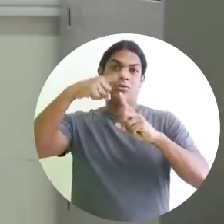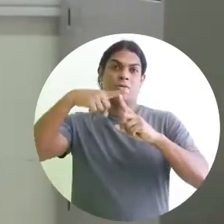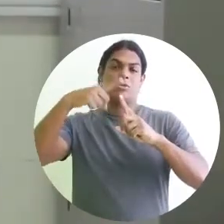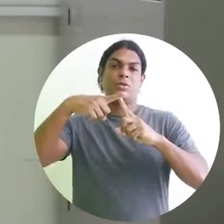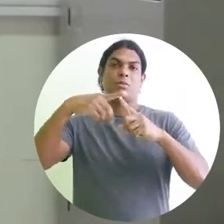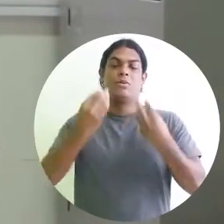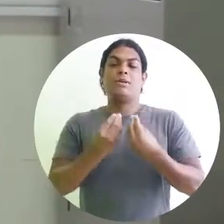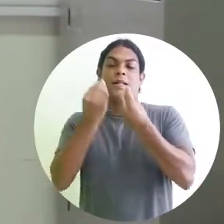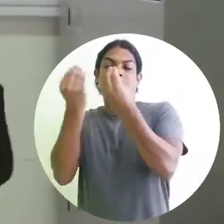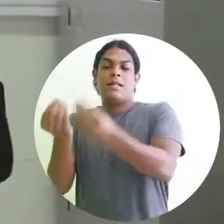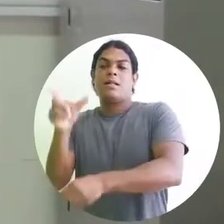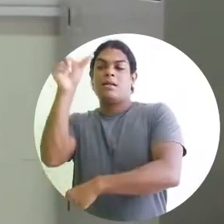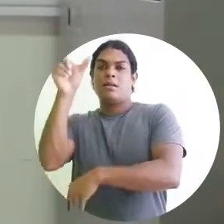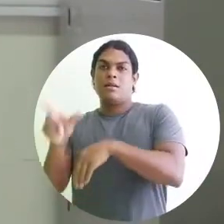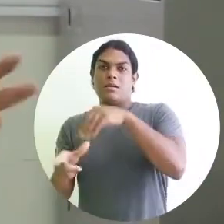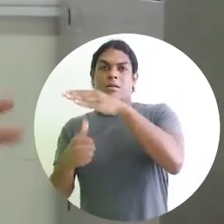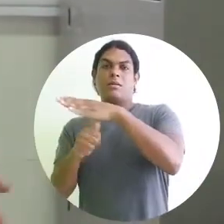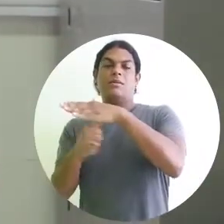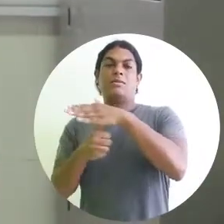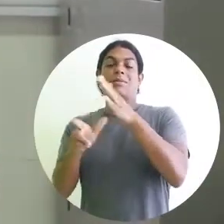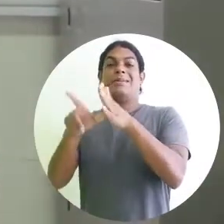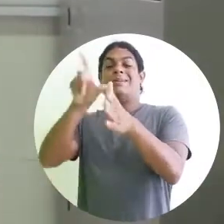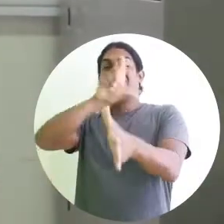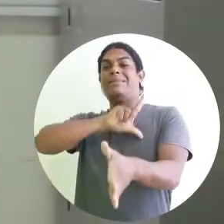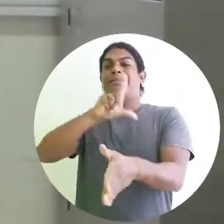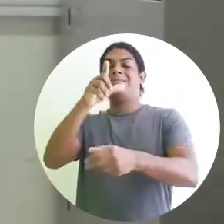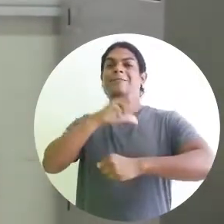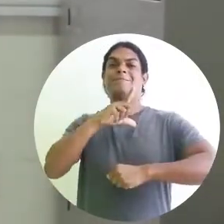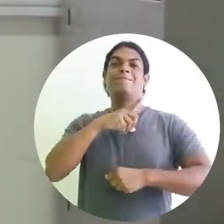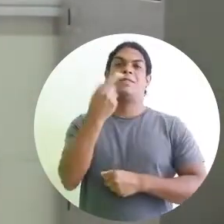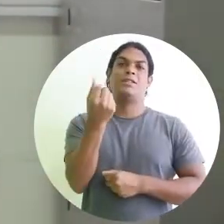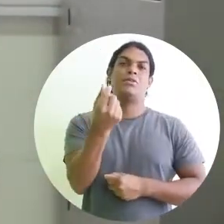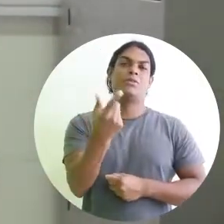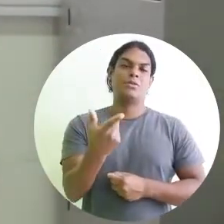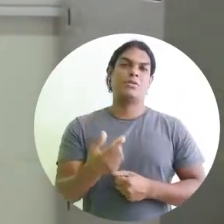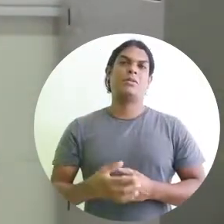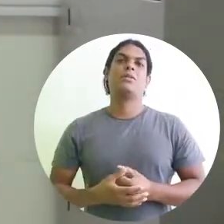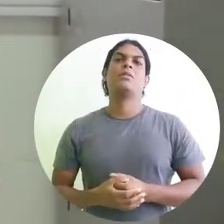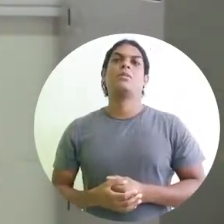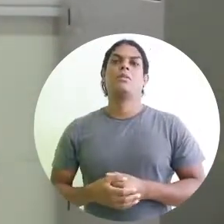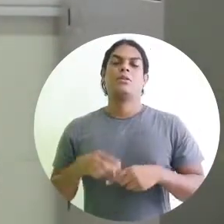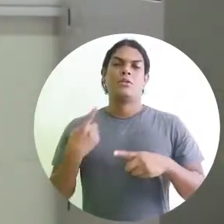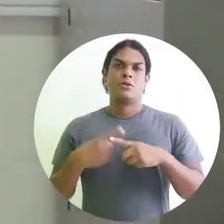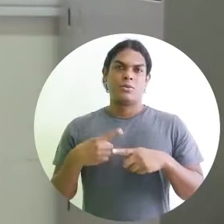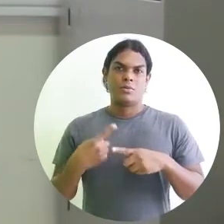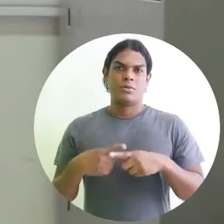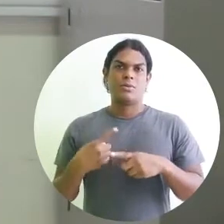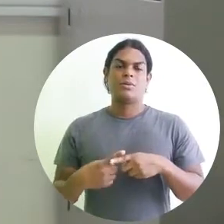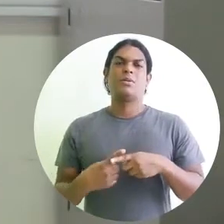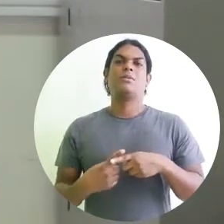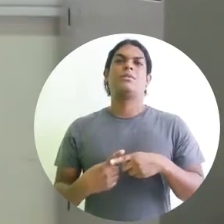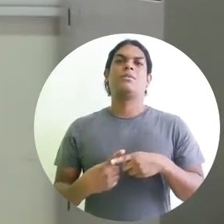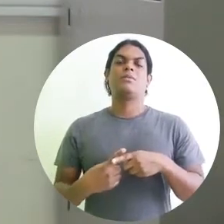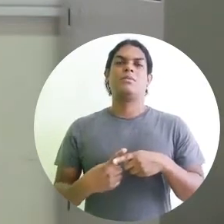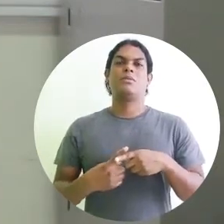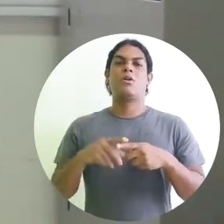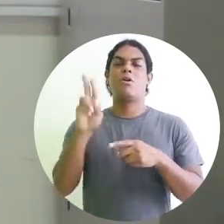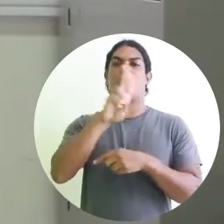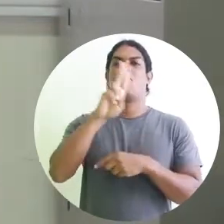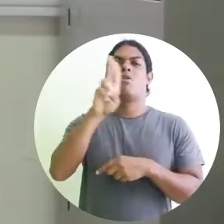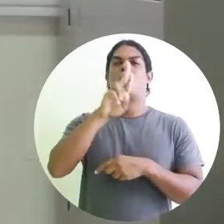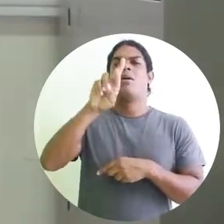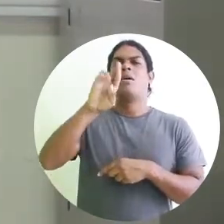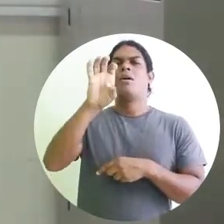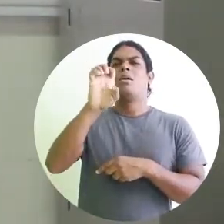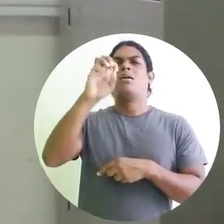o importador, antes mesmo de receber o pagamento. Por isso que se chama remessa de documentos,